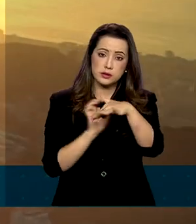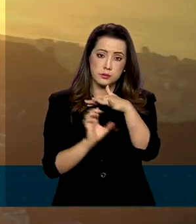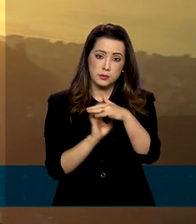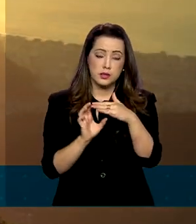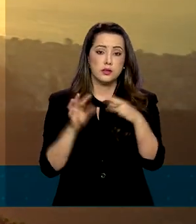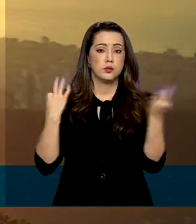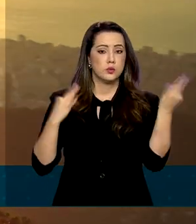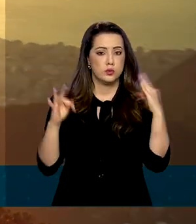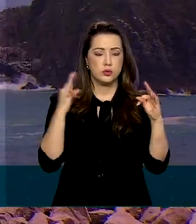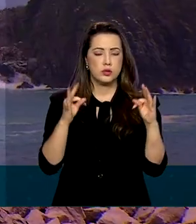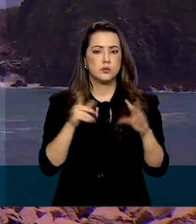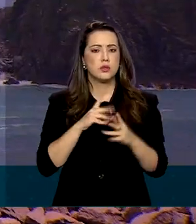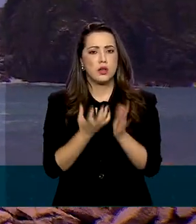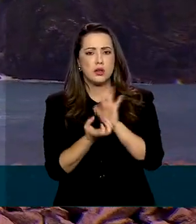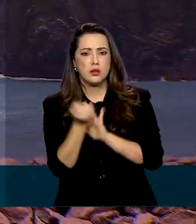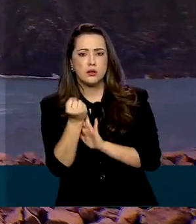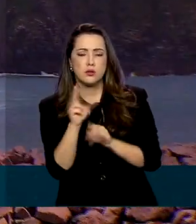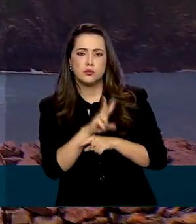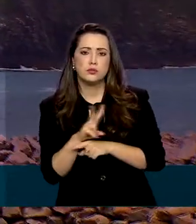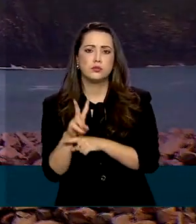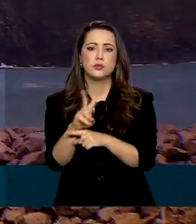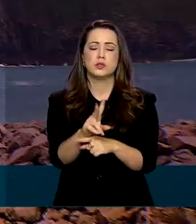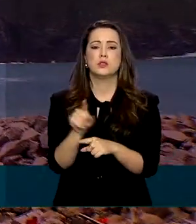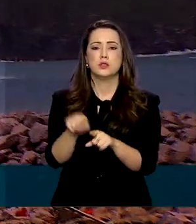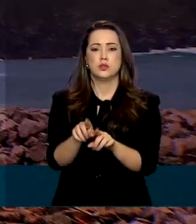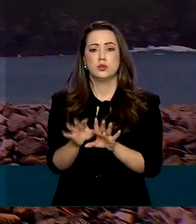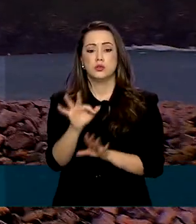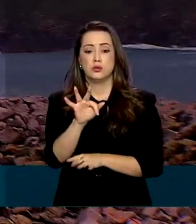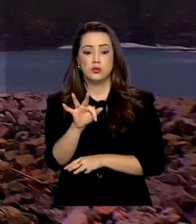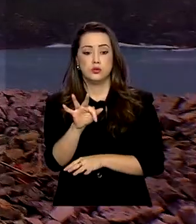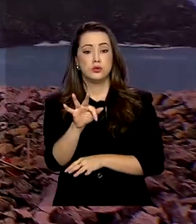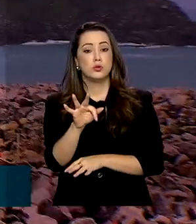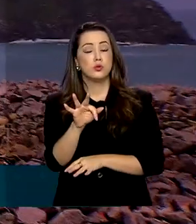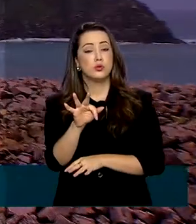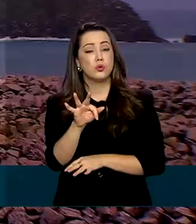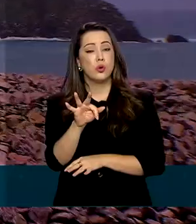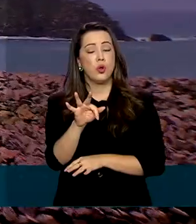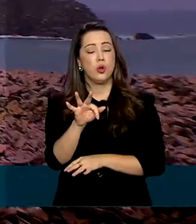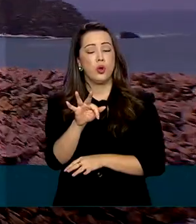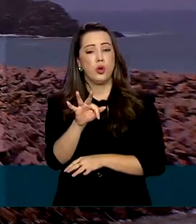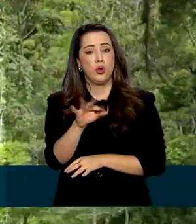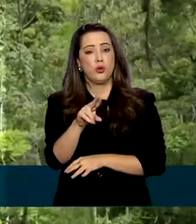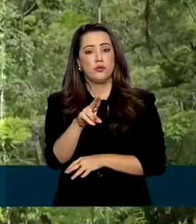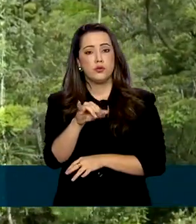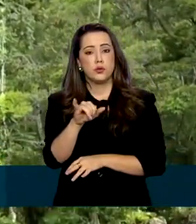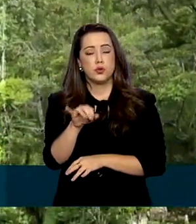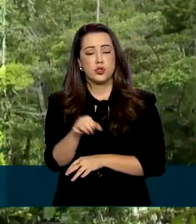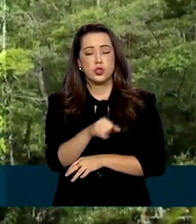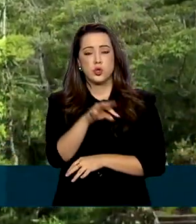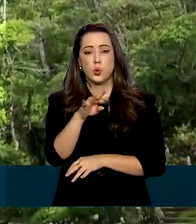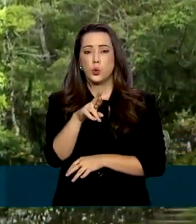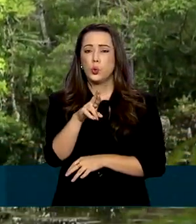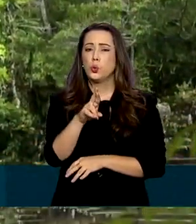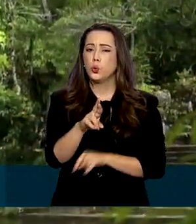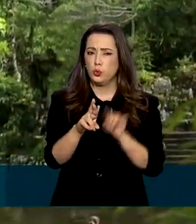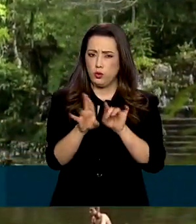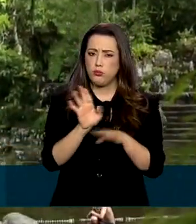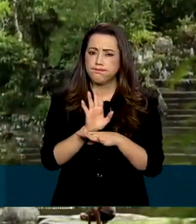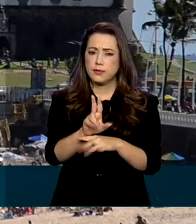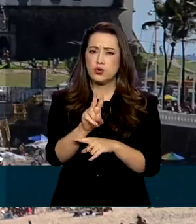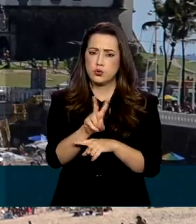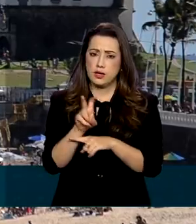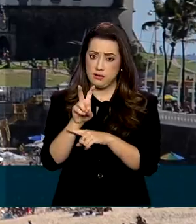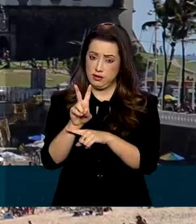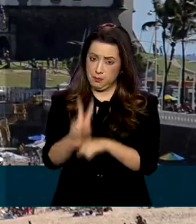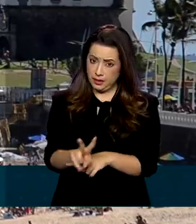de turismo tenha acesso aos recursos do Fungetur, que tem 5 bilhões de reais para apoiar as empresas durante